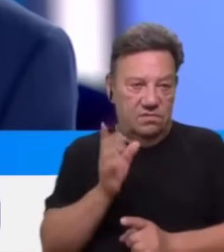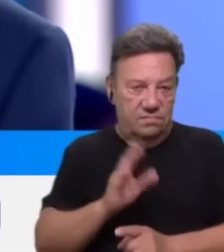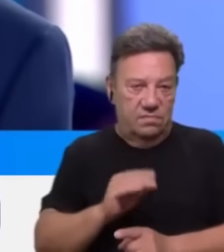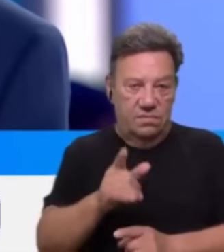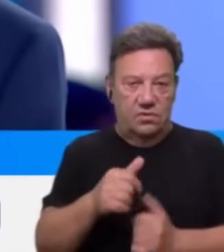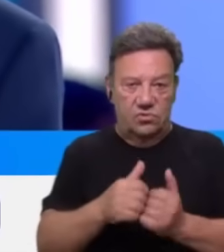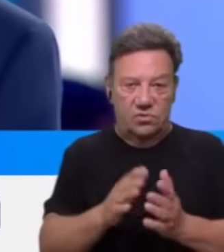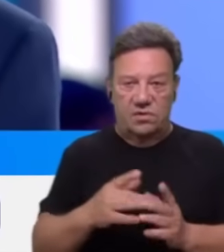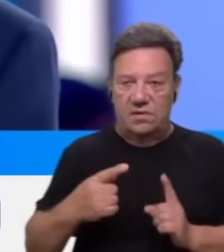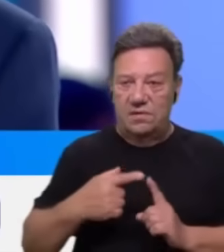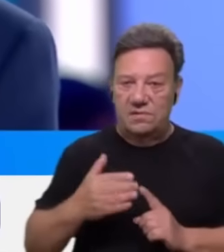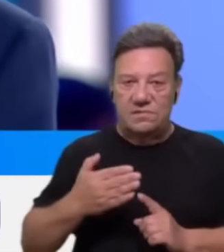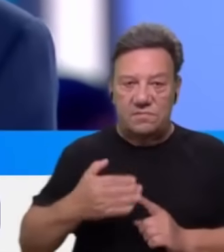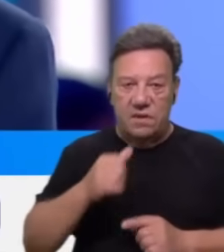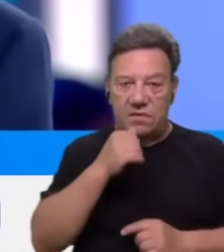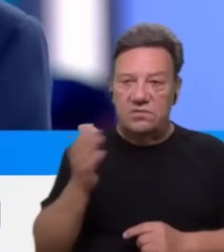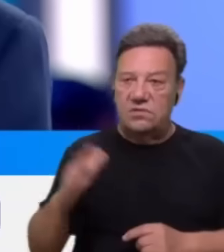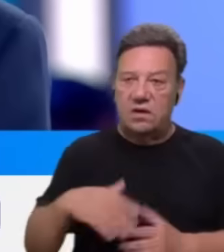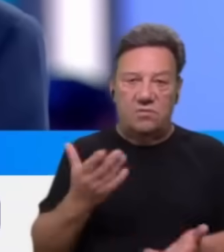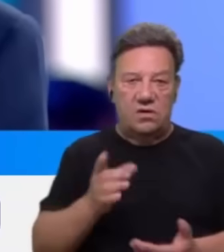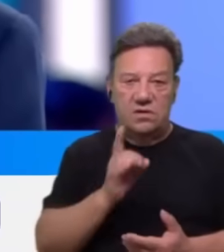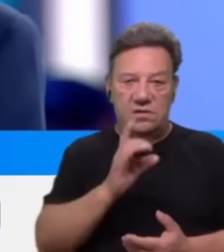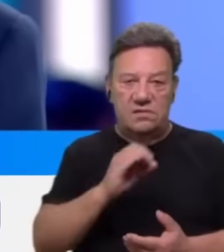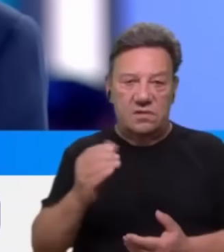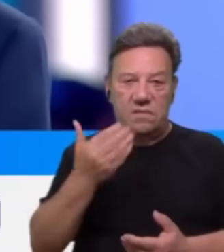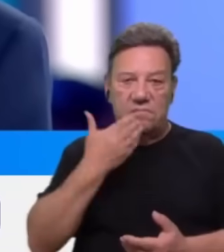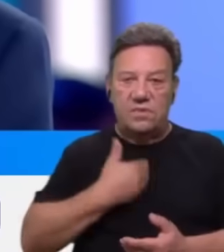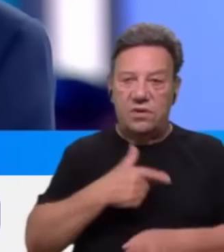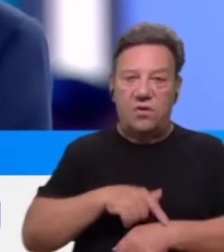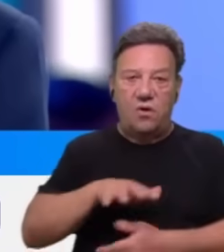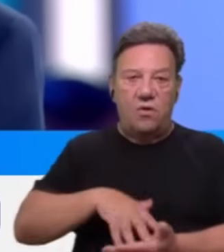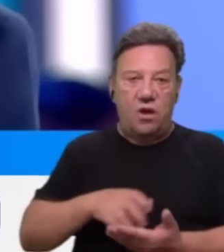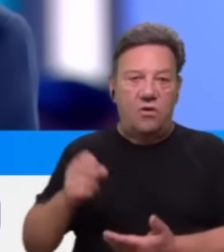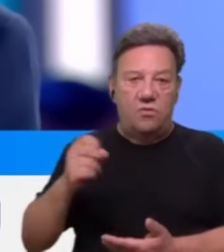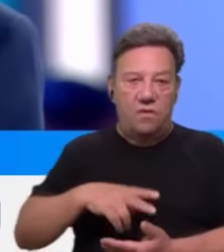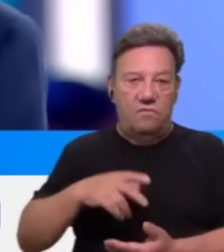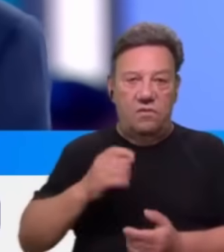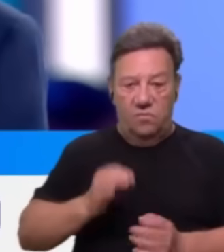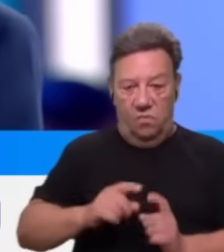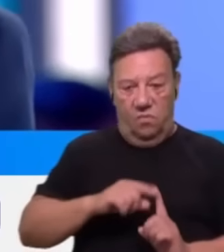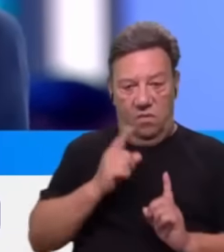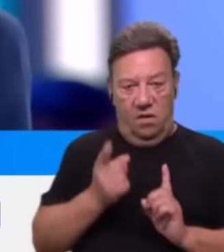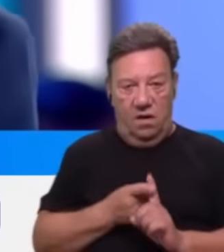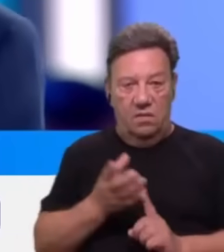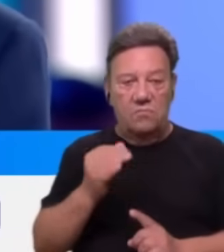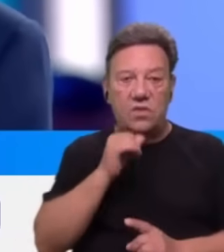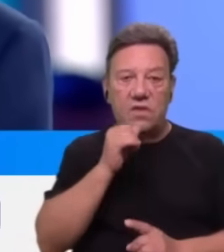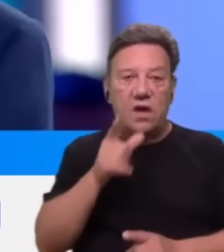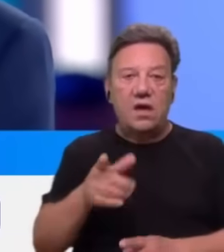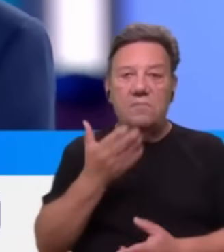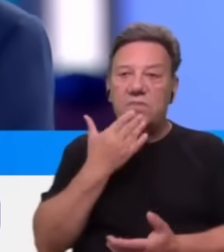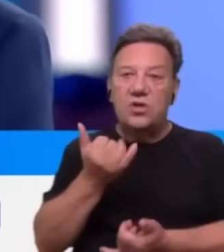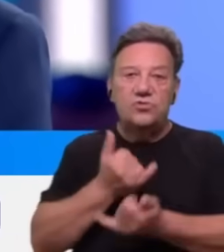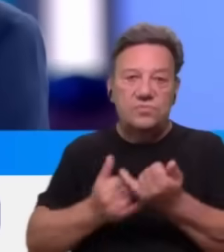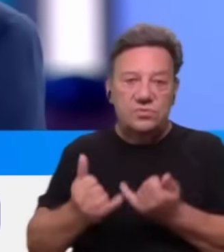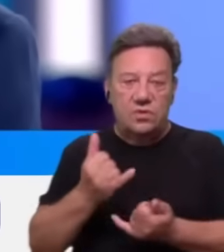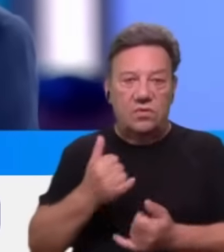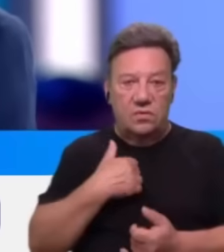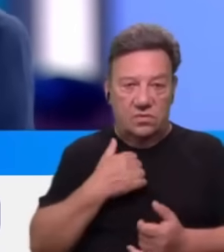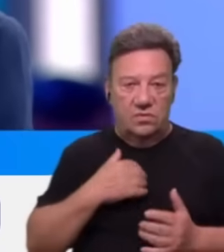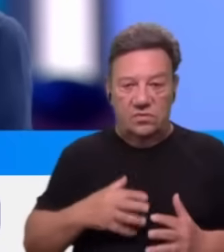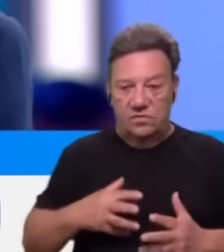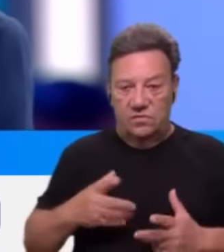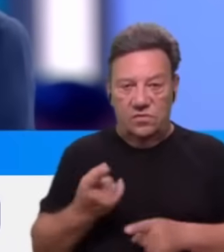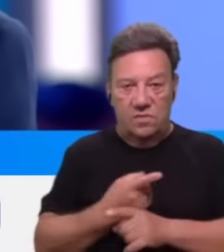todas as semanas chegam a cerca de 600 pedidos de horários novos durante todo o ano muitos deles são substituições nós desenvolvemos